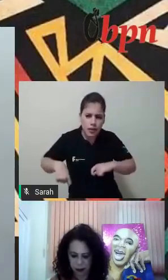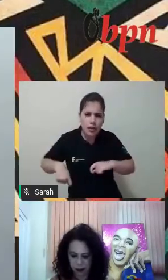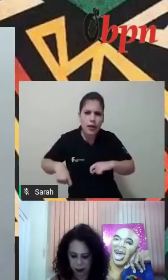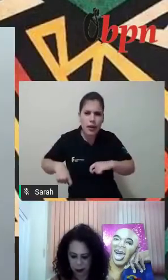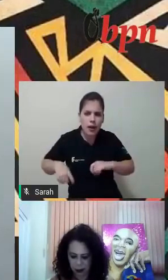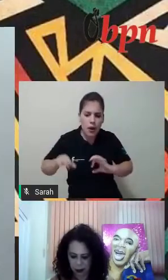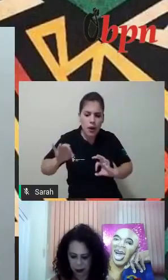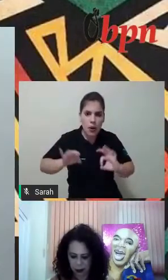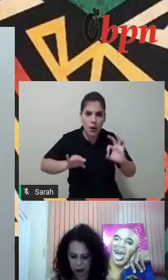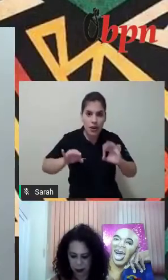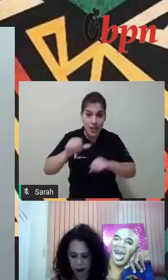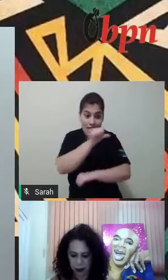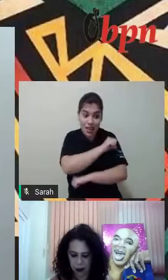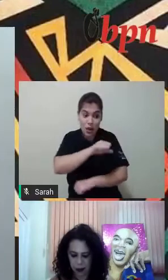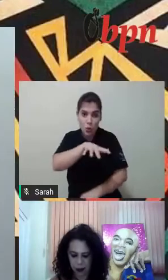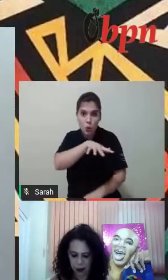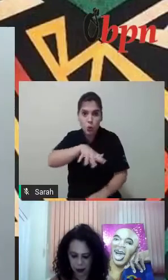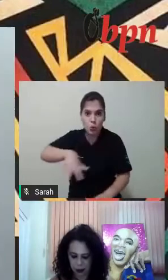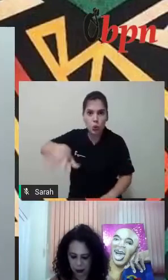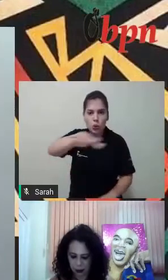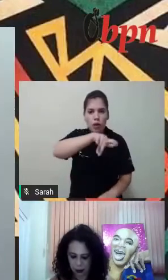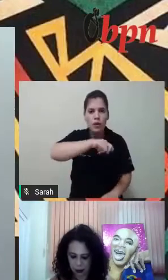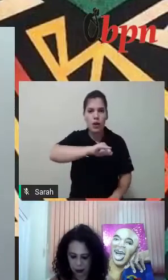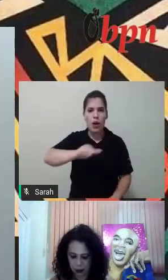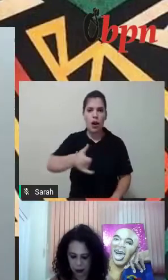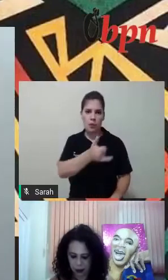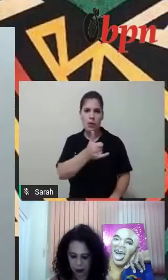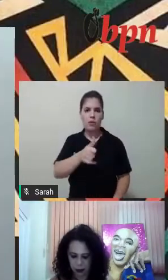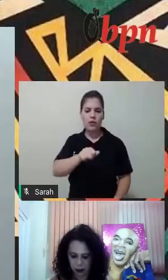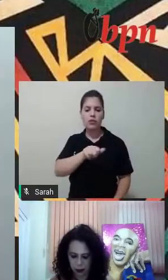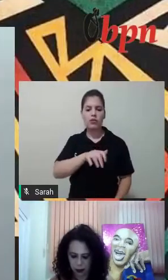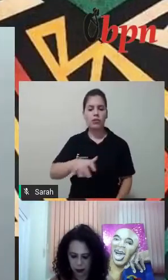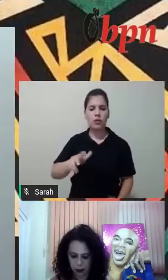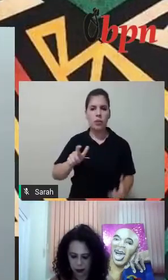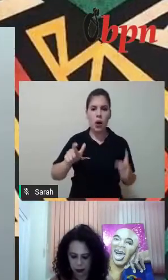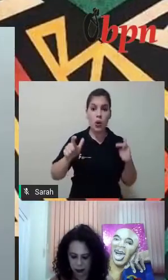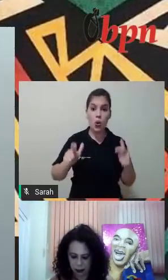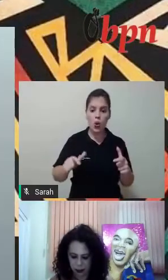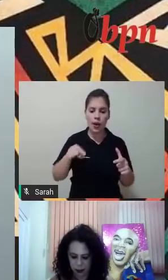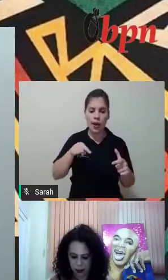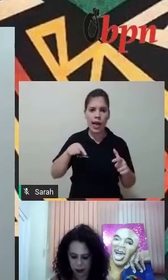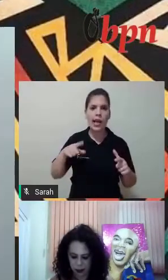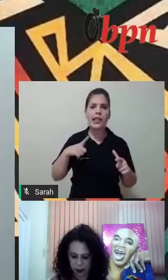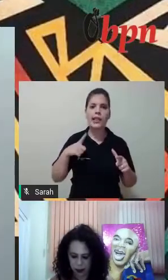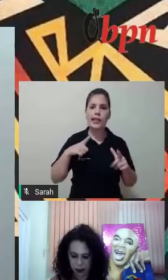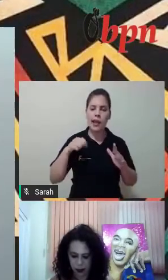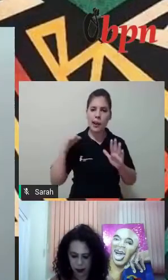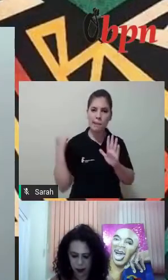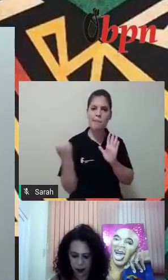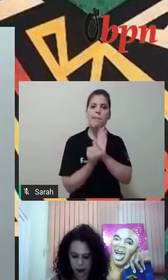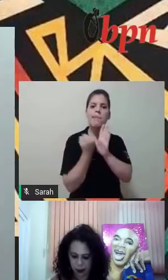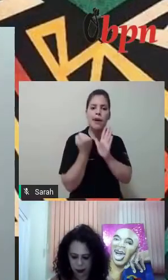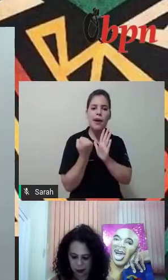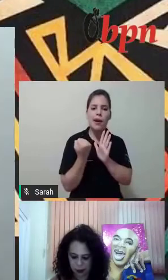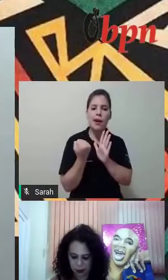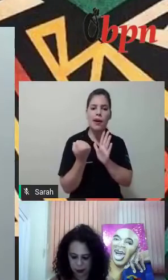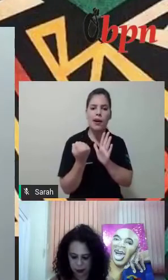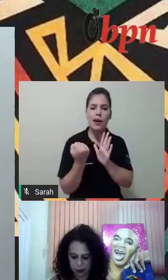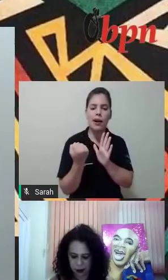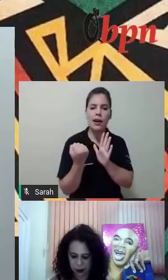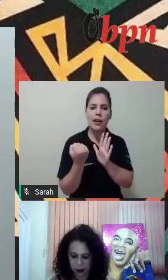Janeiro, um espaço que vai ser justamente marcado por essa presença visível do corpo,